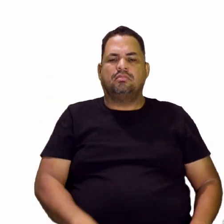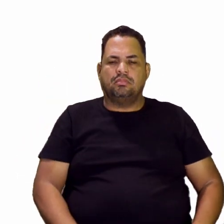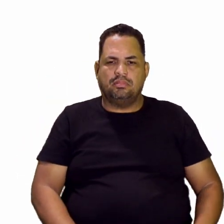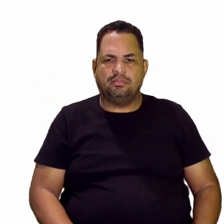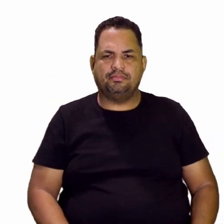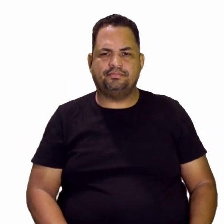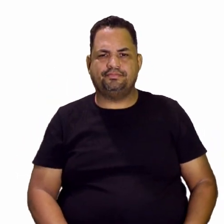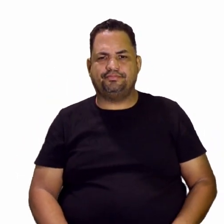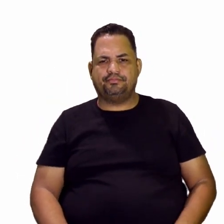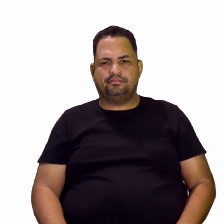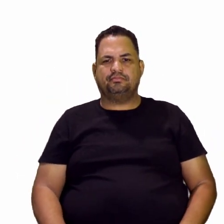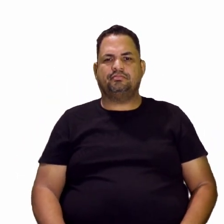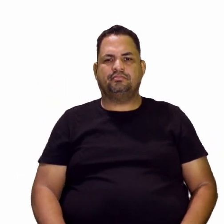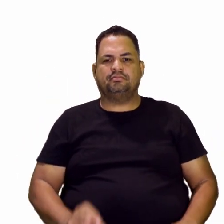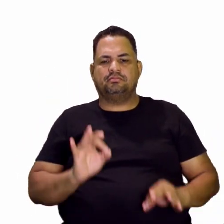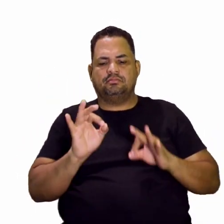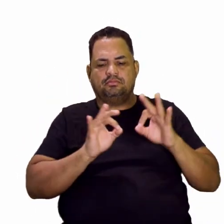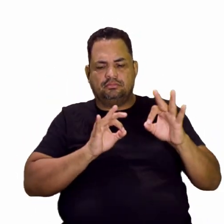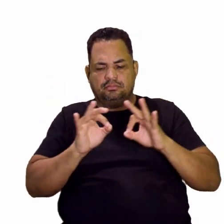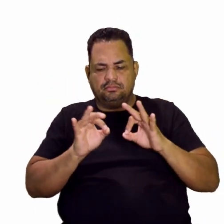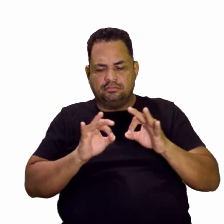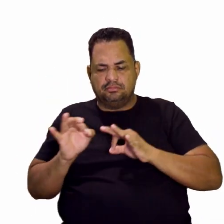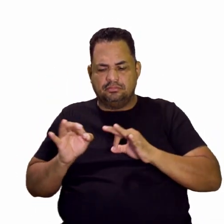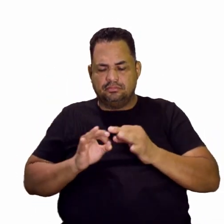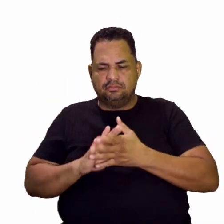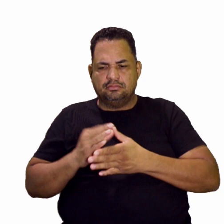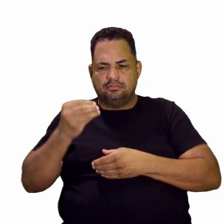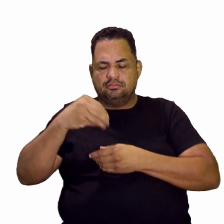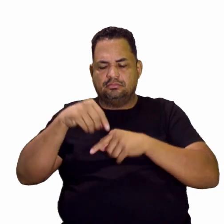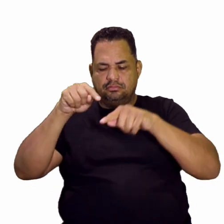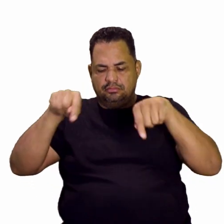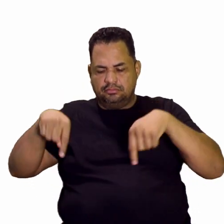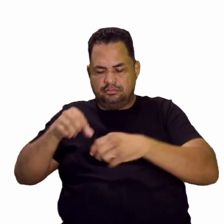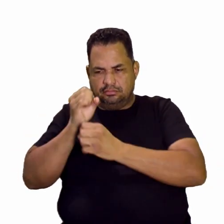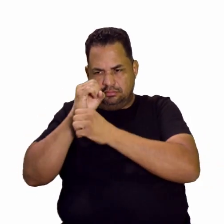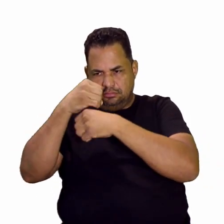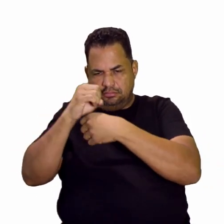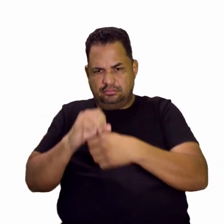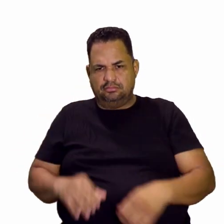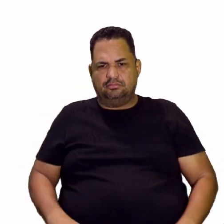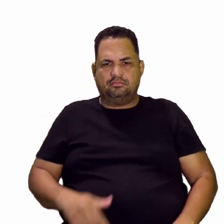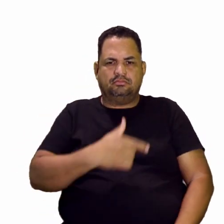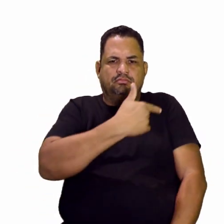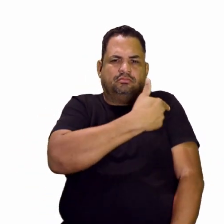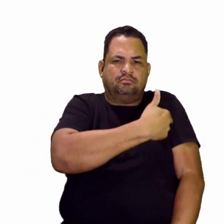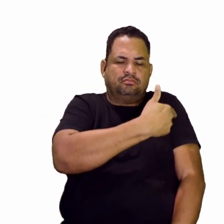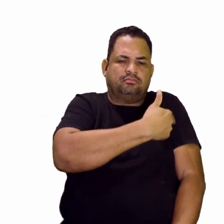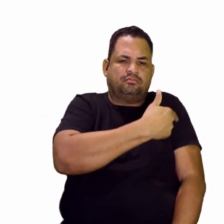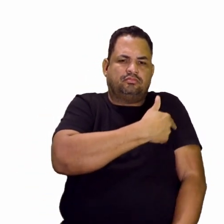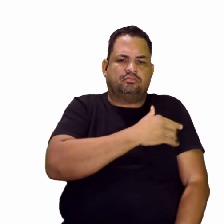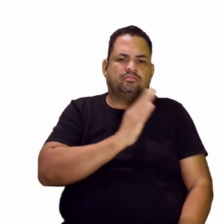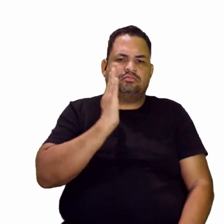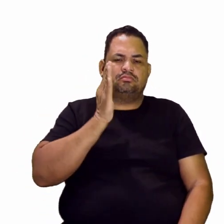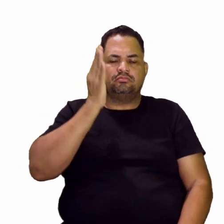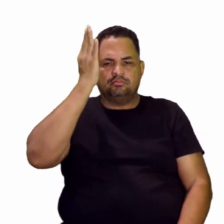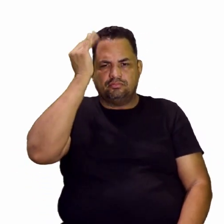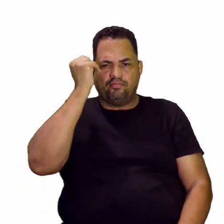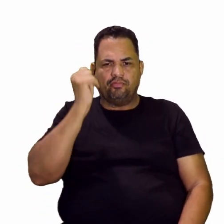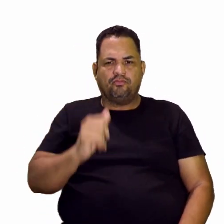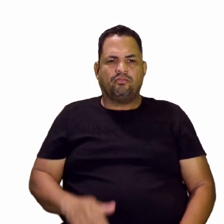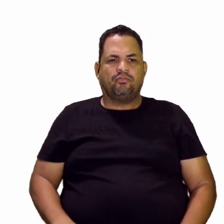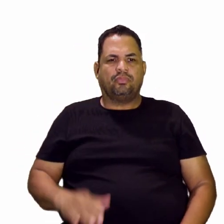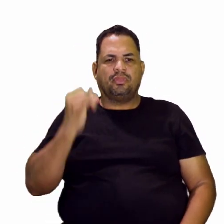alimentos manipulados geneticamente, né? São transgênicos. Vacina, né? Vocês já sabem